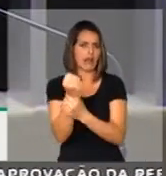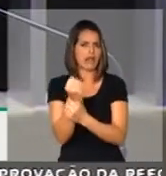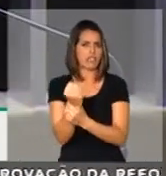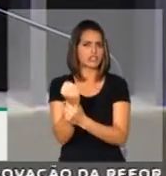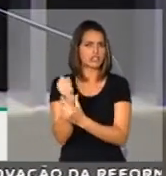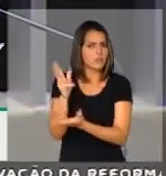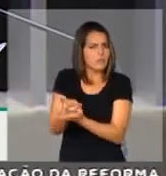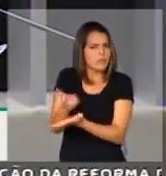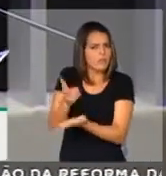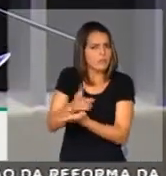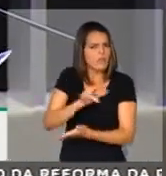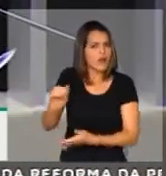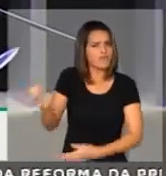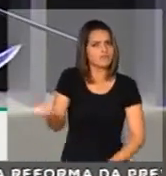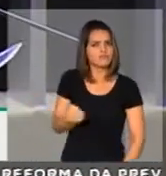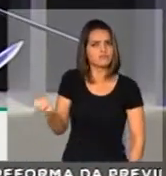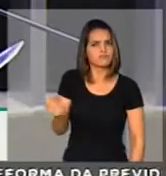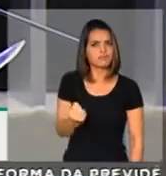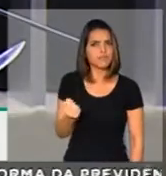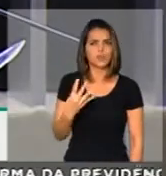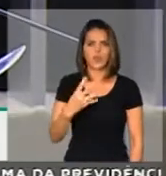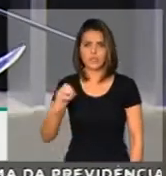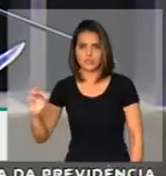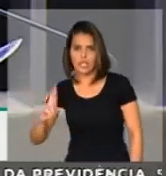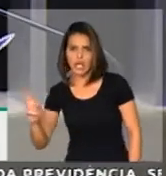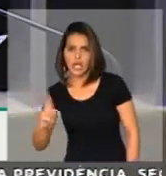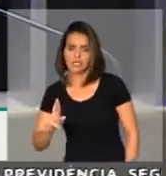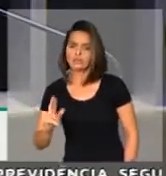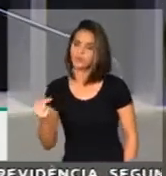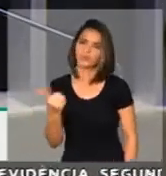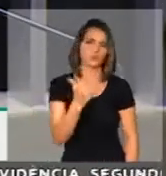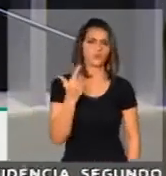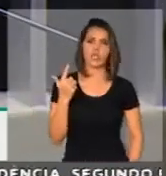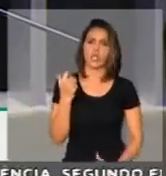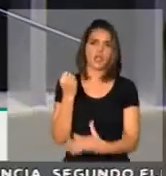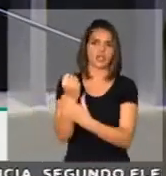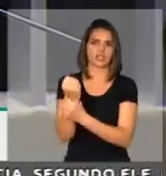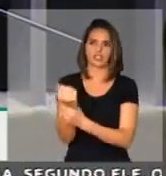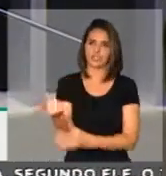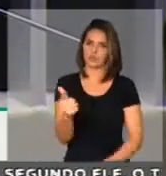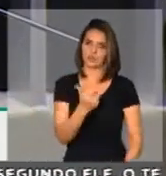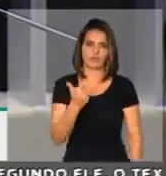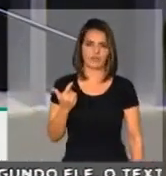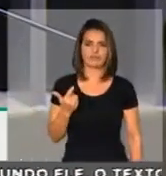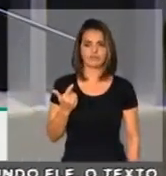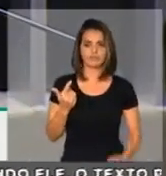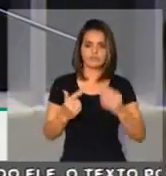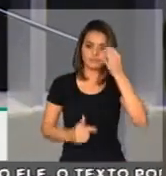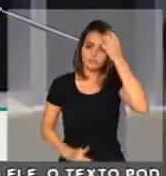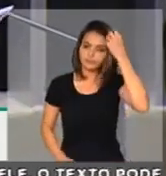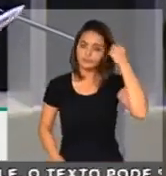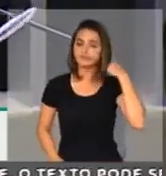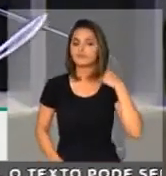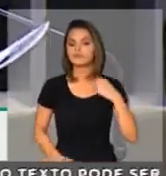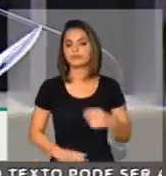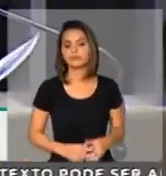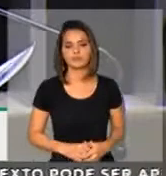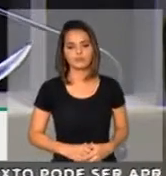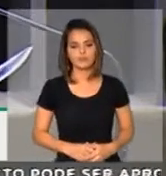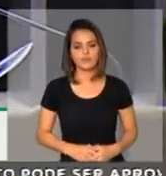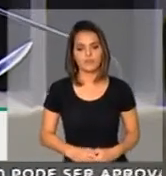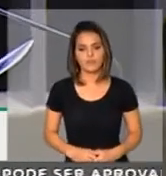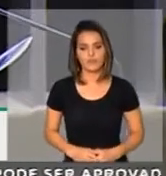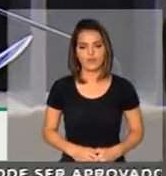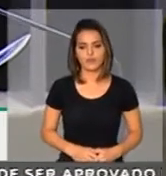do benefício para os idosos entre 60 e 69 anos que já fazem jus ao